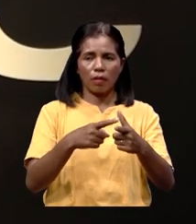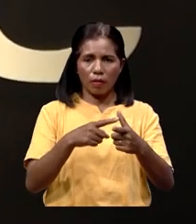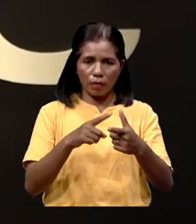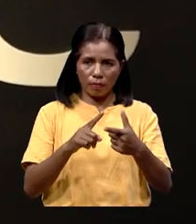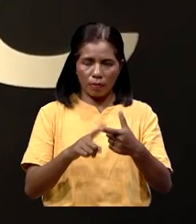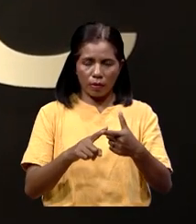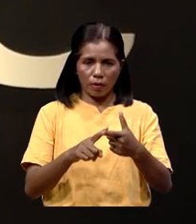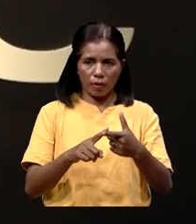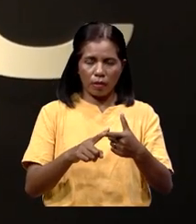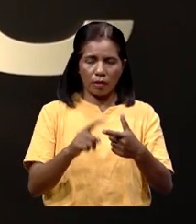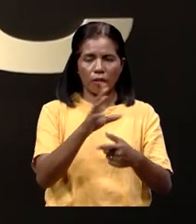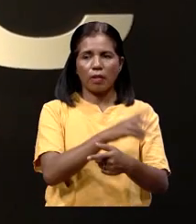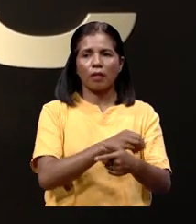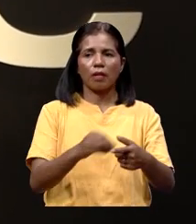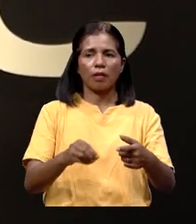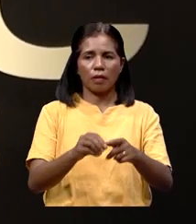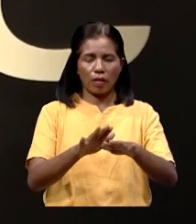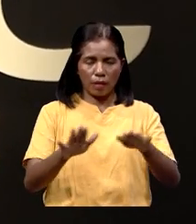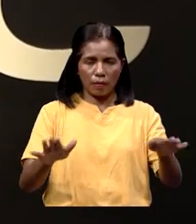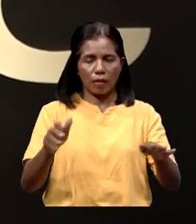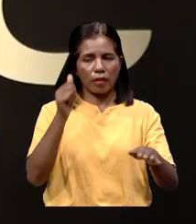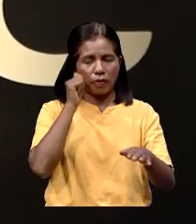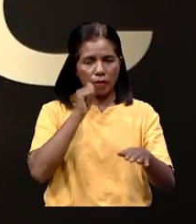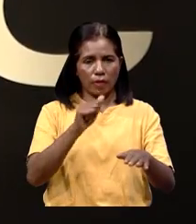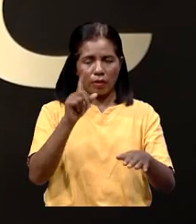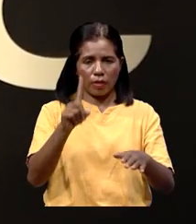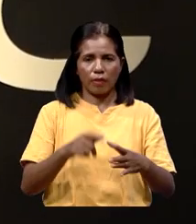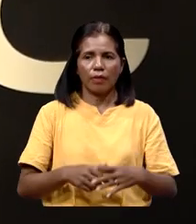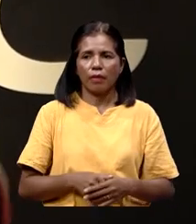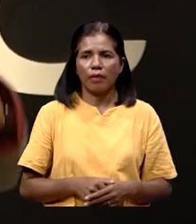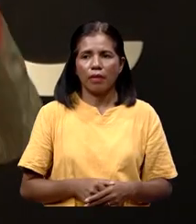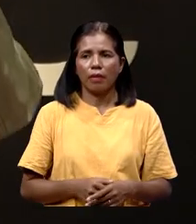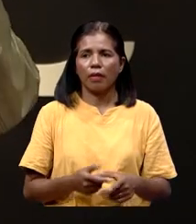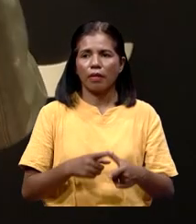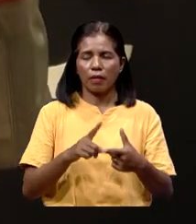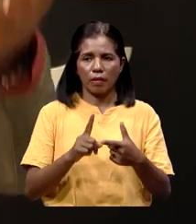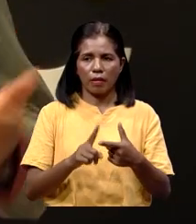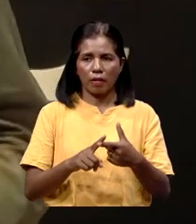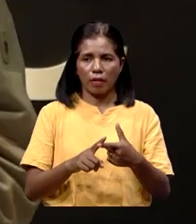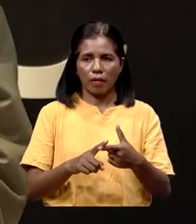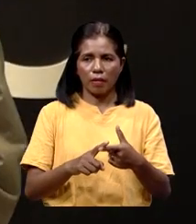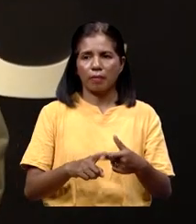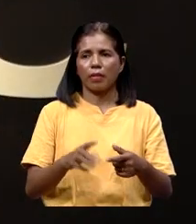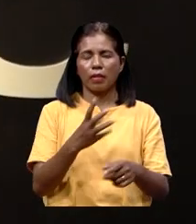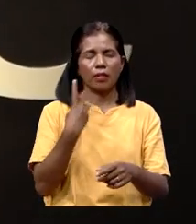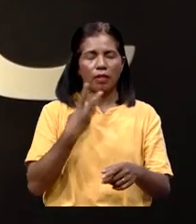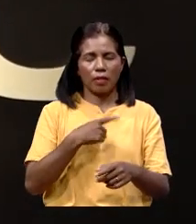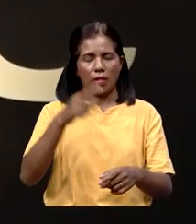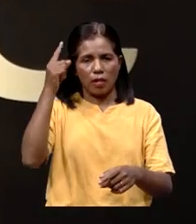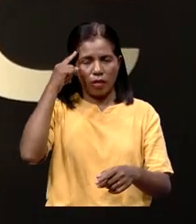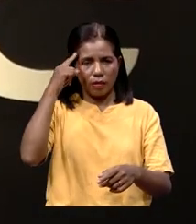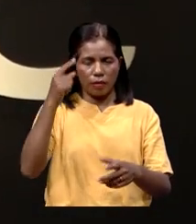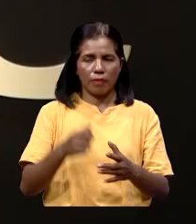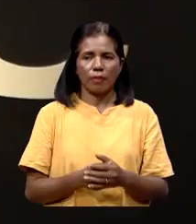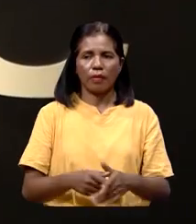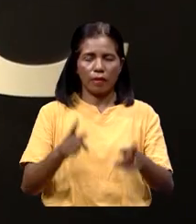juntou-se um golfinho. E depois, claro, vem a imaginação. E